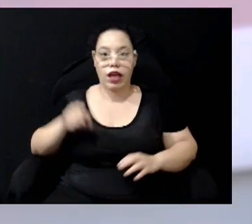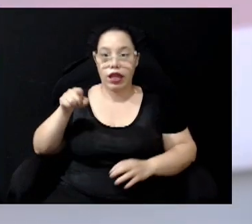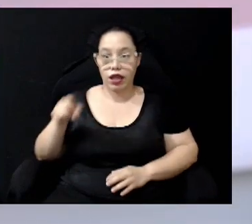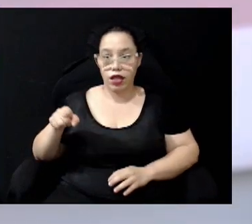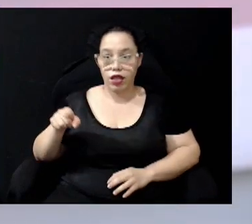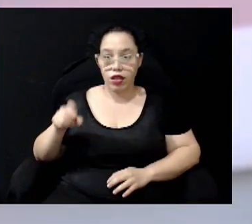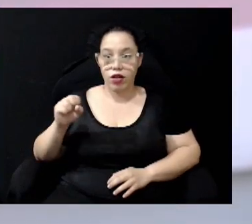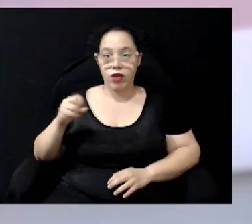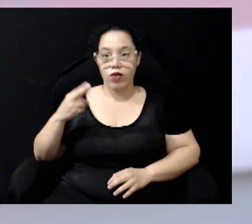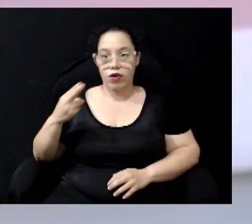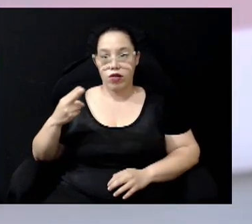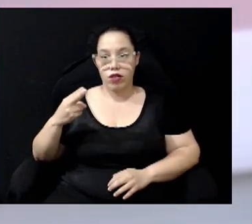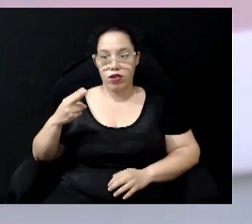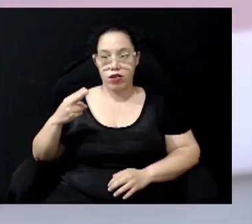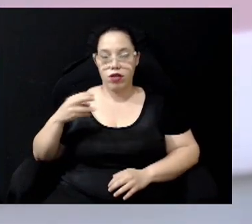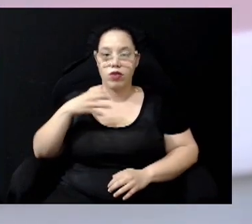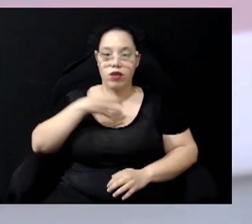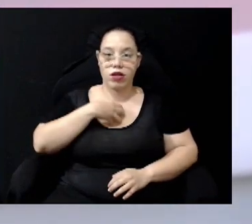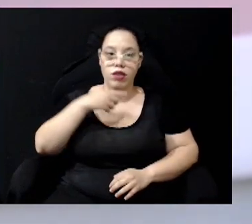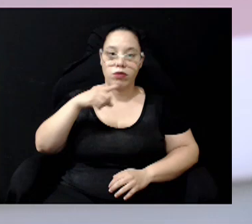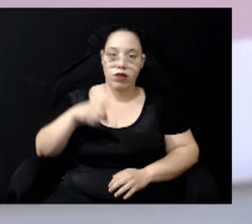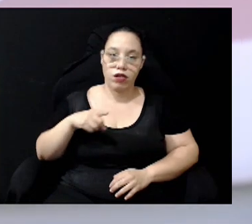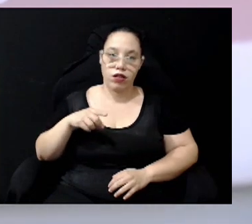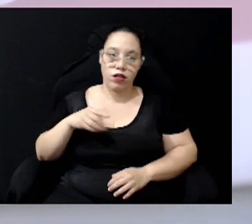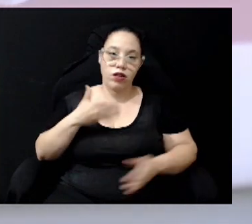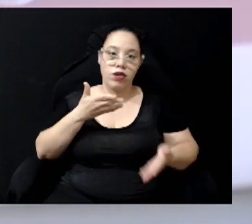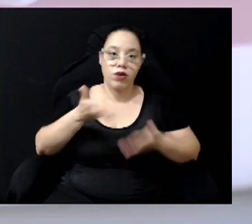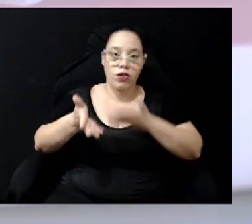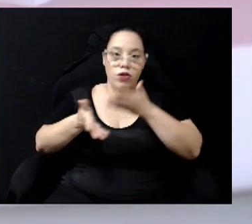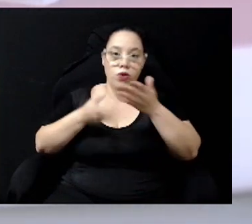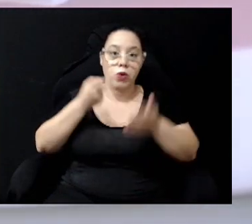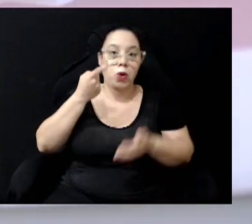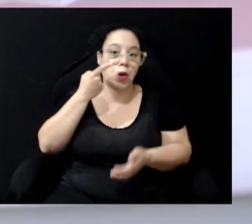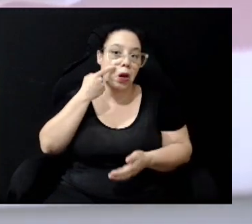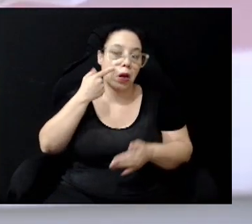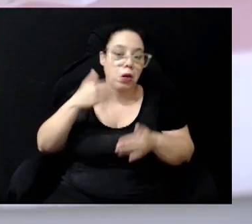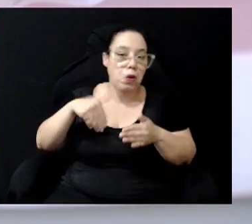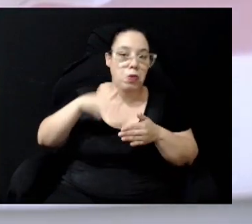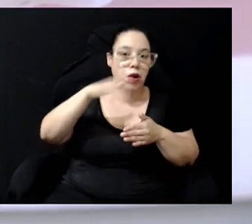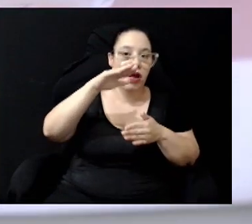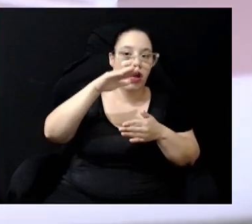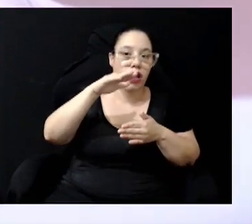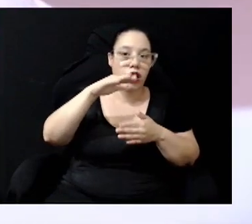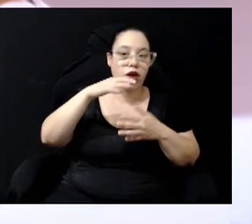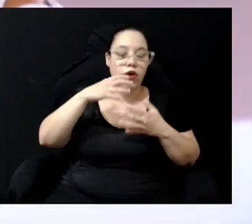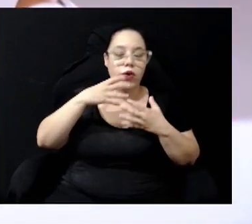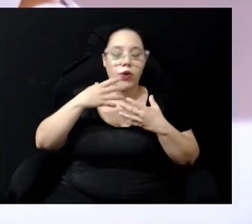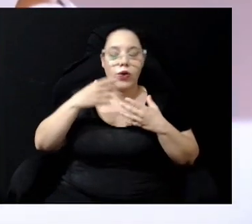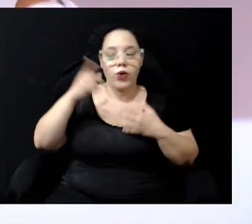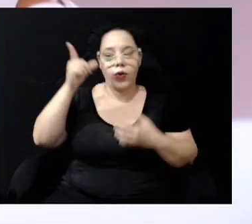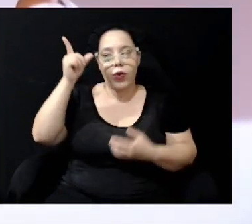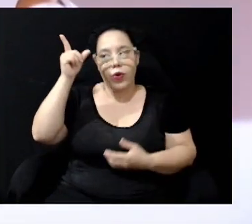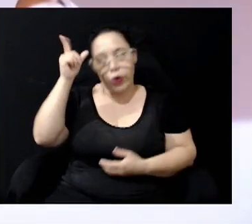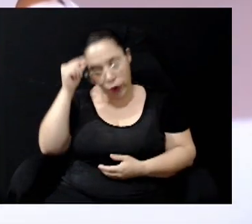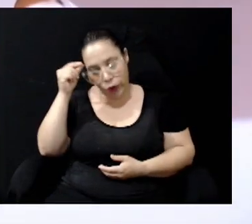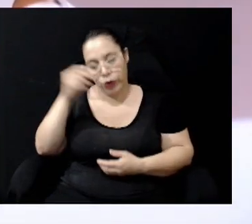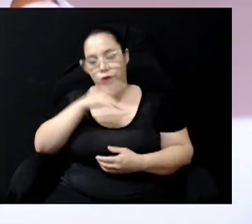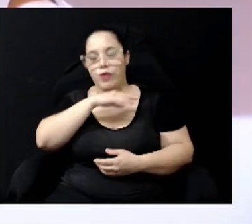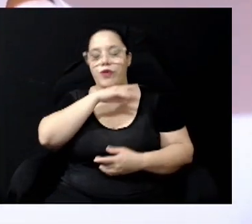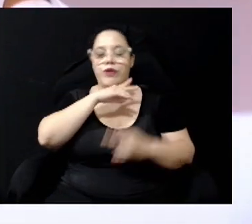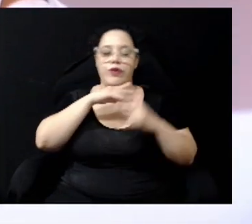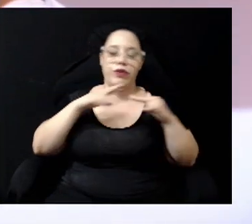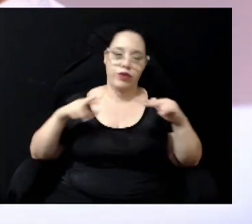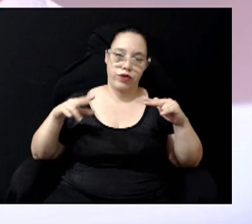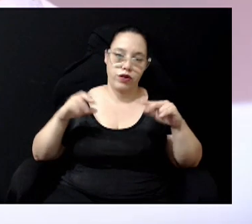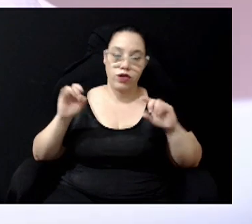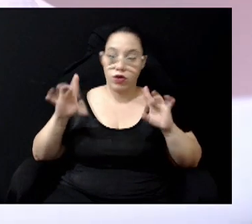algo do sistema dele, e passar a olhar mais para isso. E isso gera grande alívio no animal. Então, alívio não só na